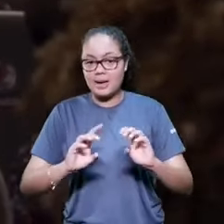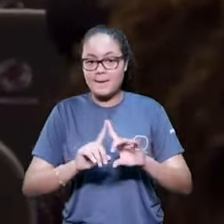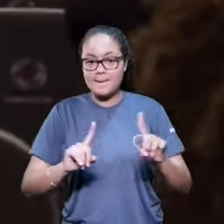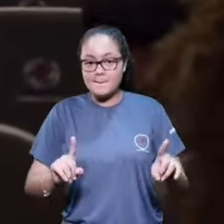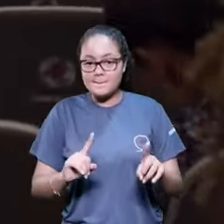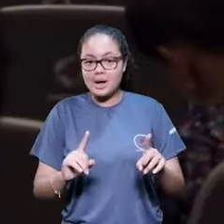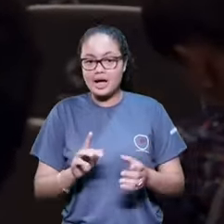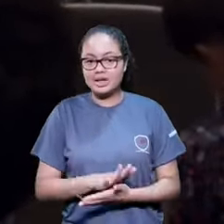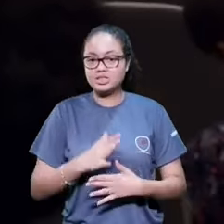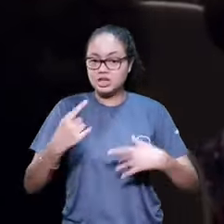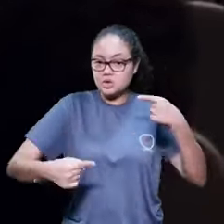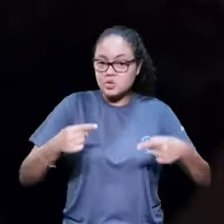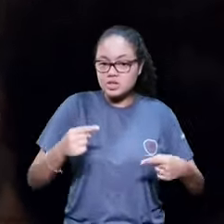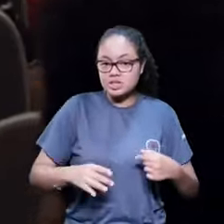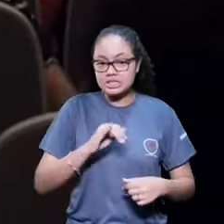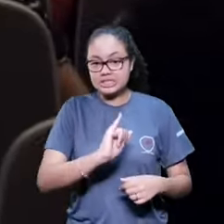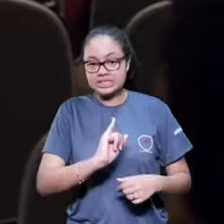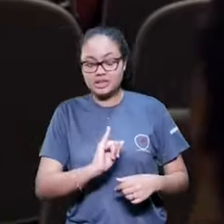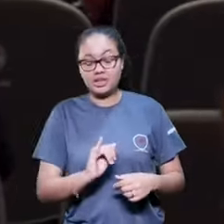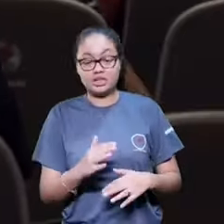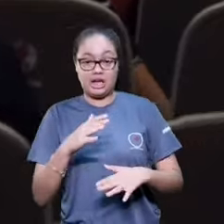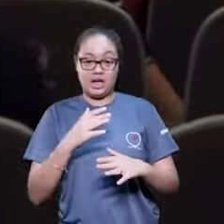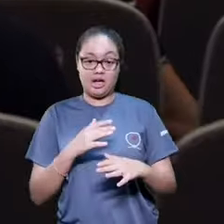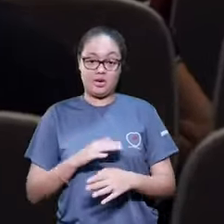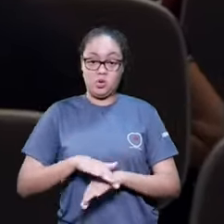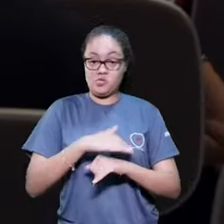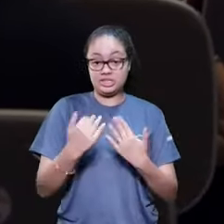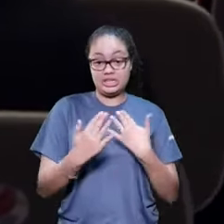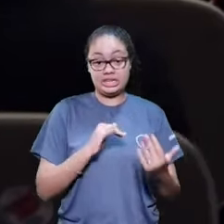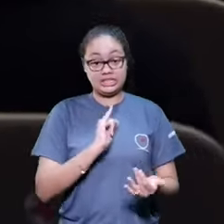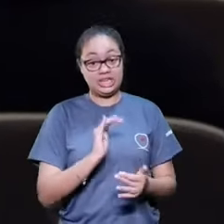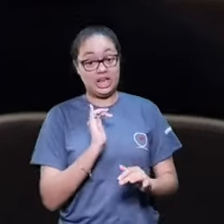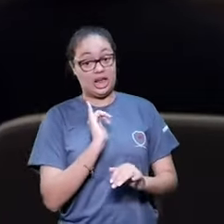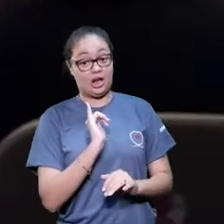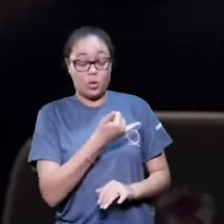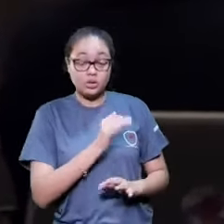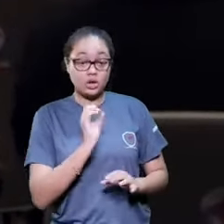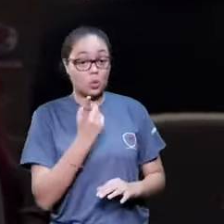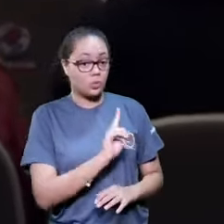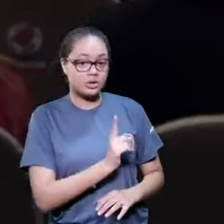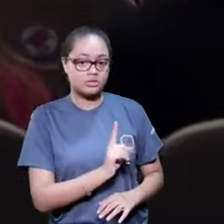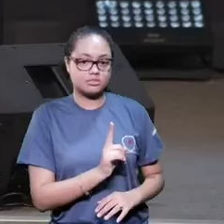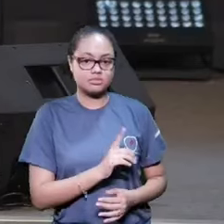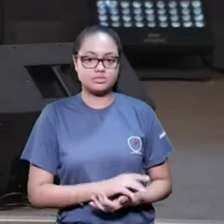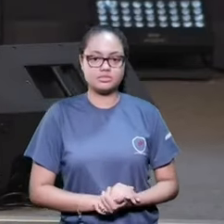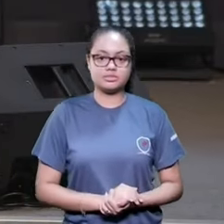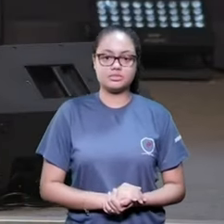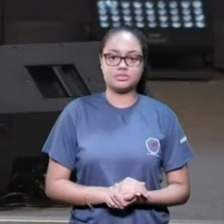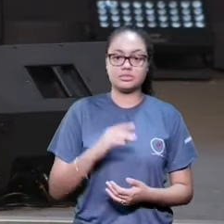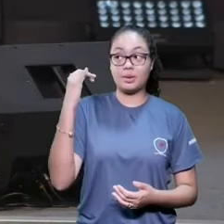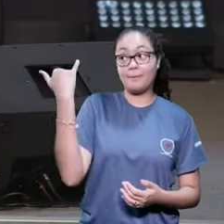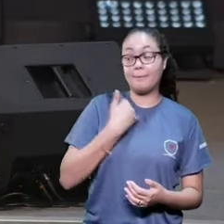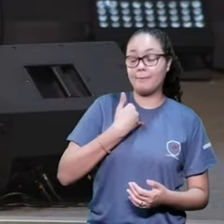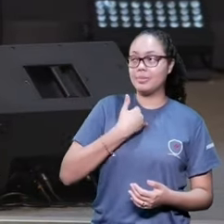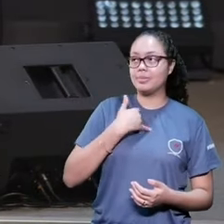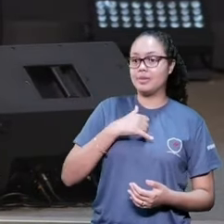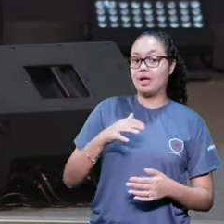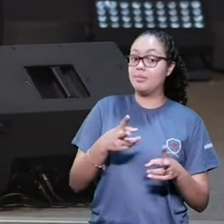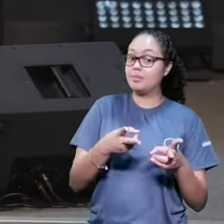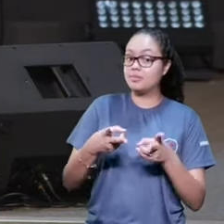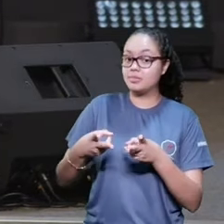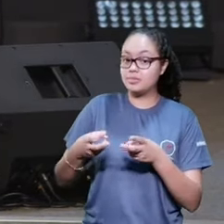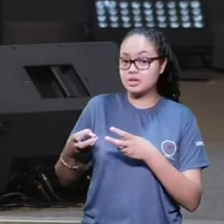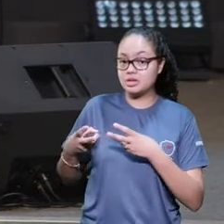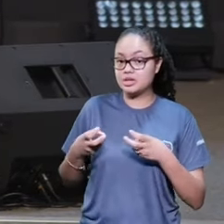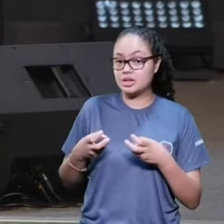está discutindo se vai contar para ele ou não que eles vão destruir aquela cidade. Eu falei, Senhor, isso aqui eu não entendi. E Deus falou comigo, Miguel, presta atenção numa coisa,